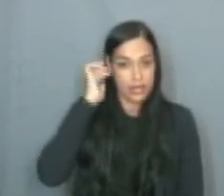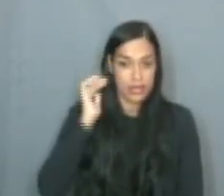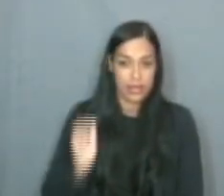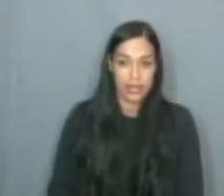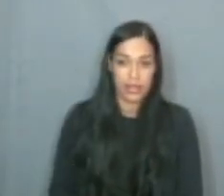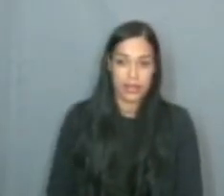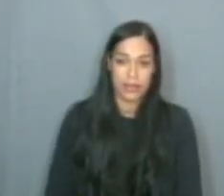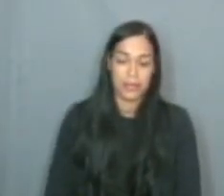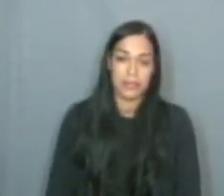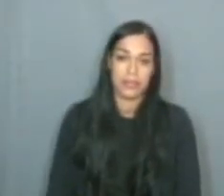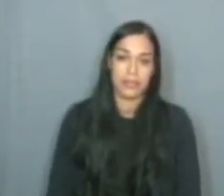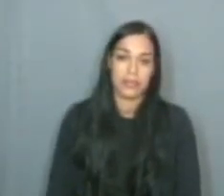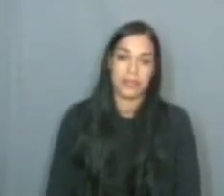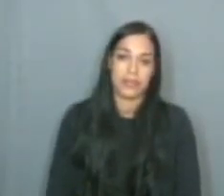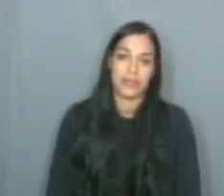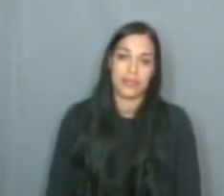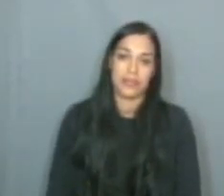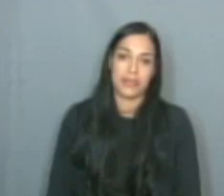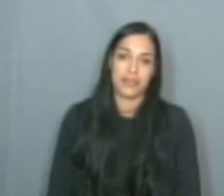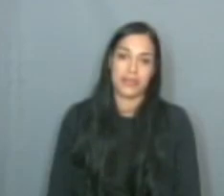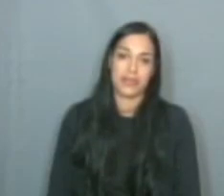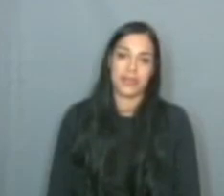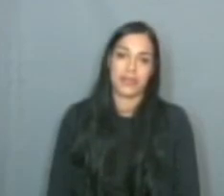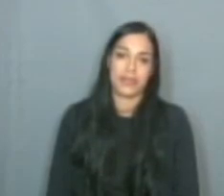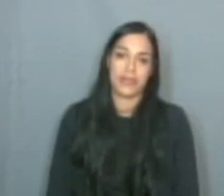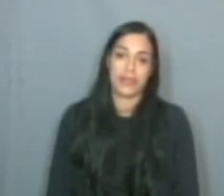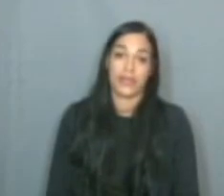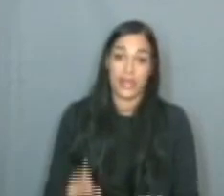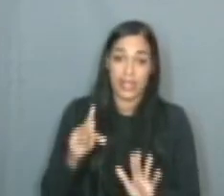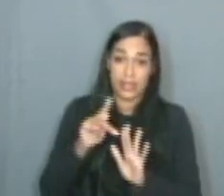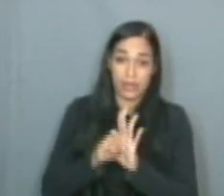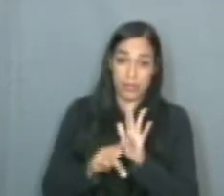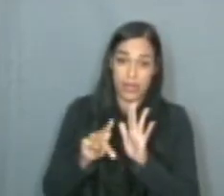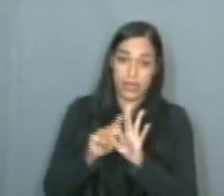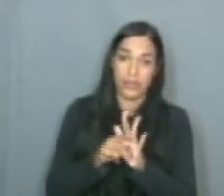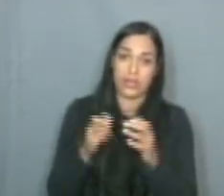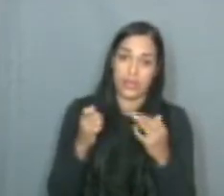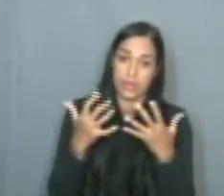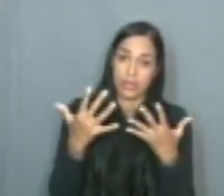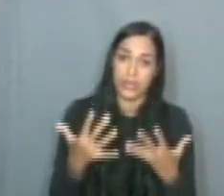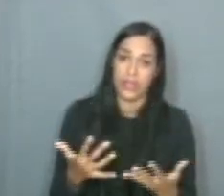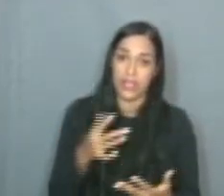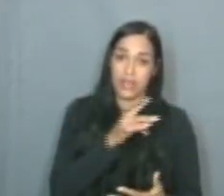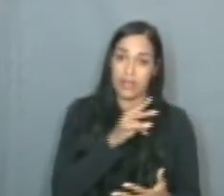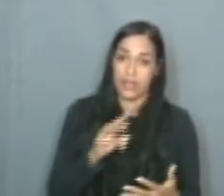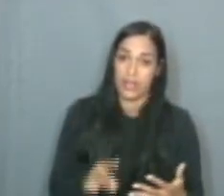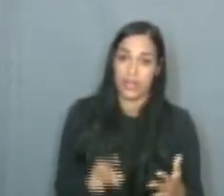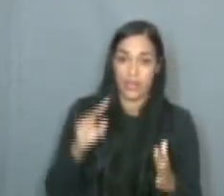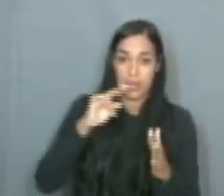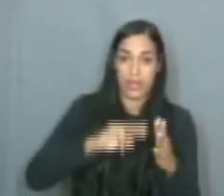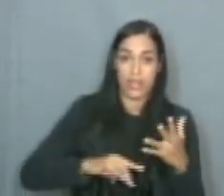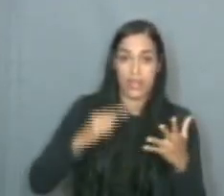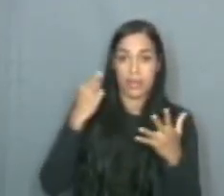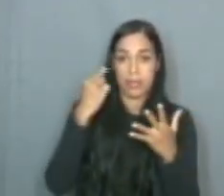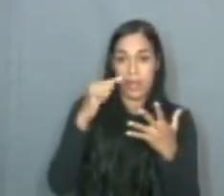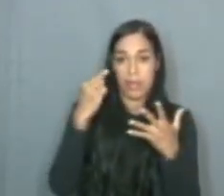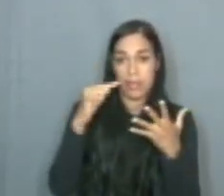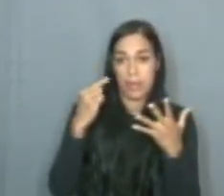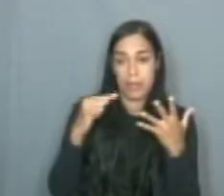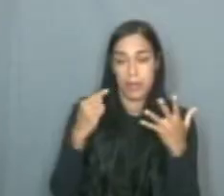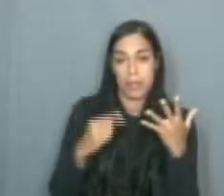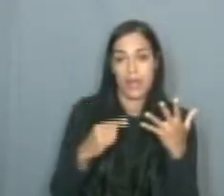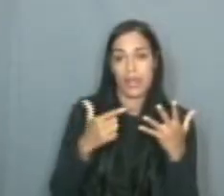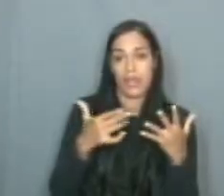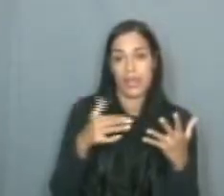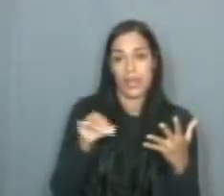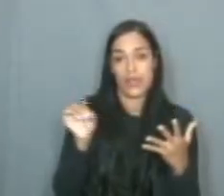a questão aqui. Então, nesse projeto que eu falei já, vereador, eu fui aí, eu li ponto a ponto, né? Eu falei, 10% para